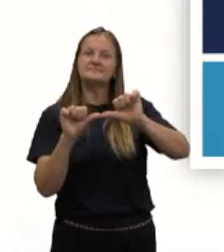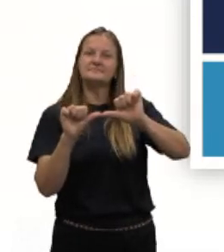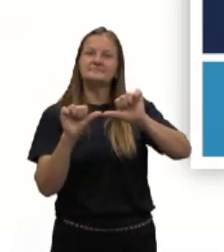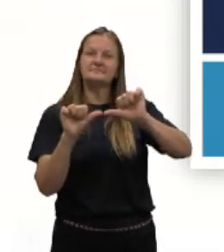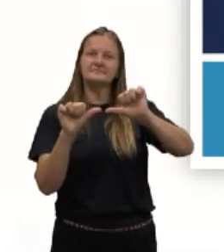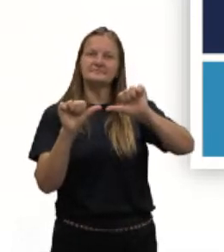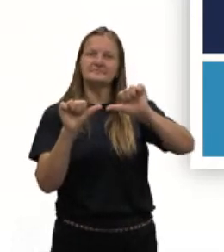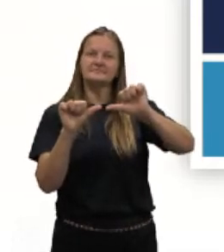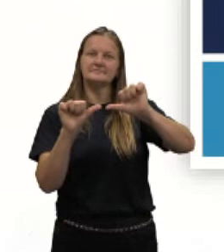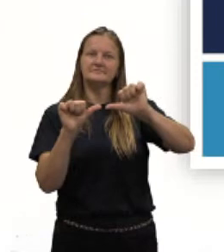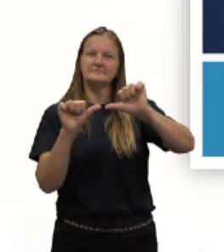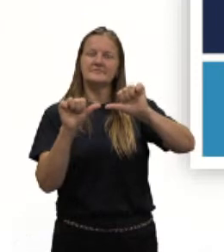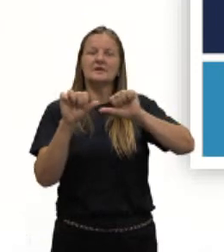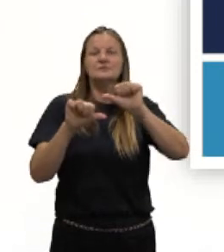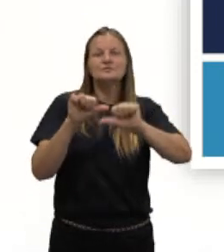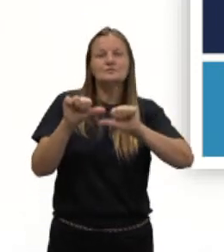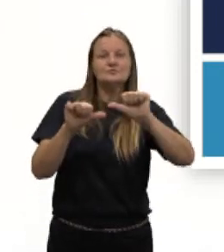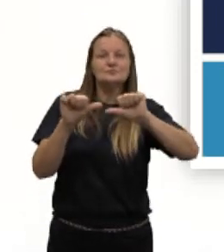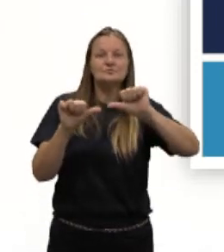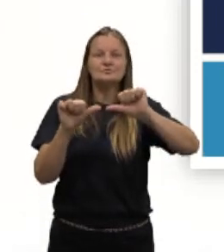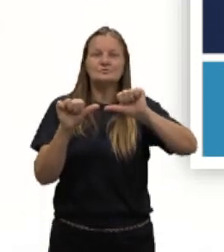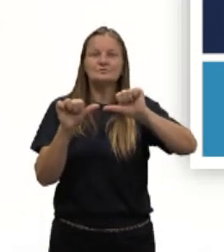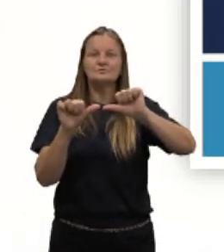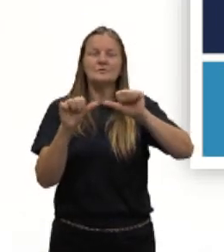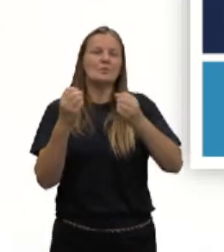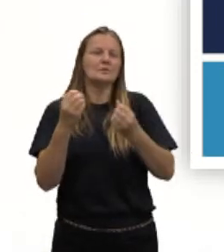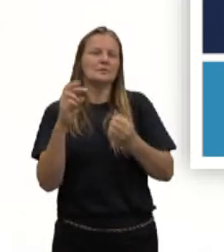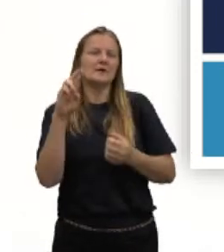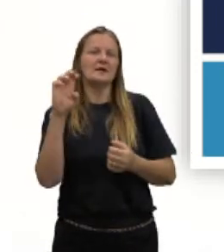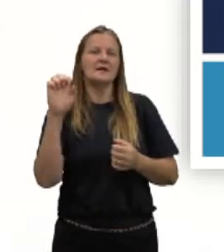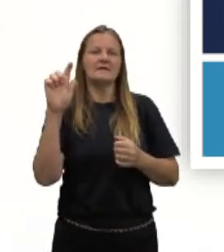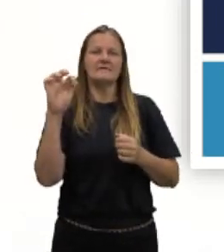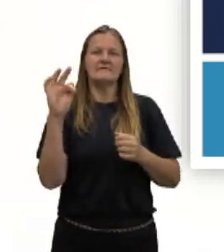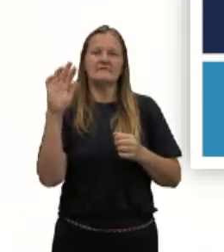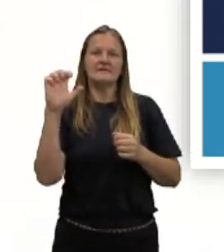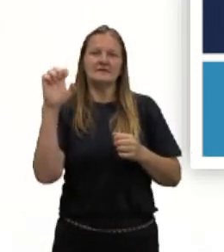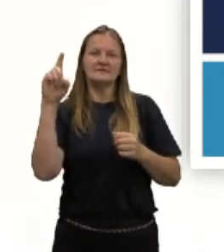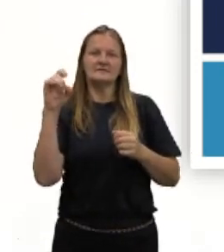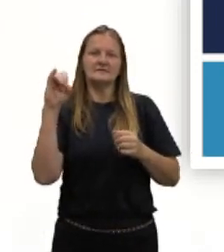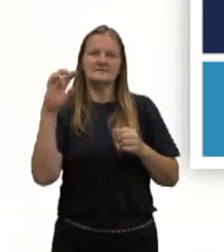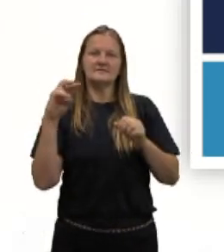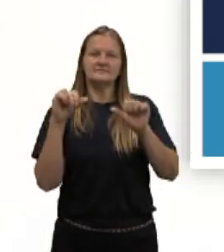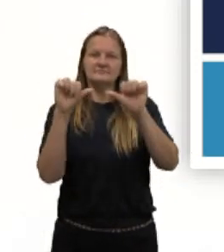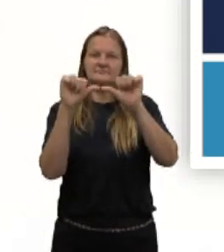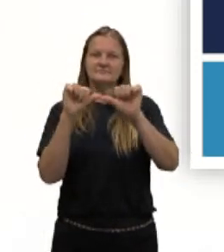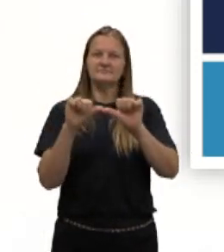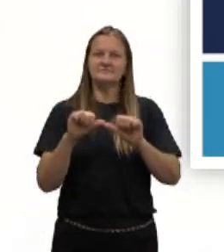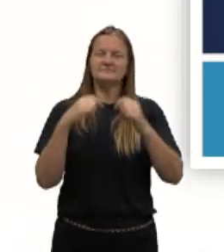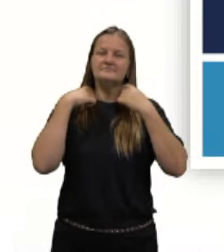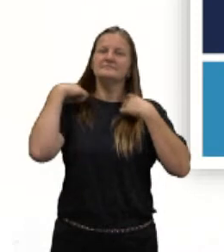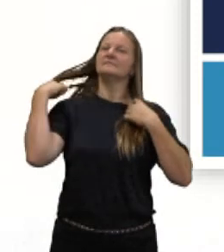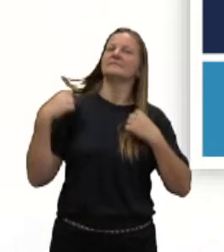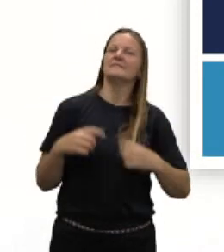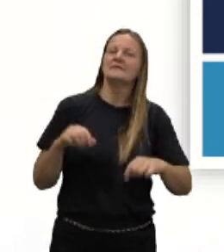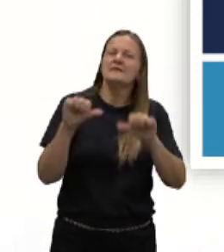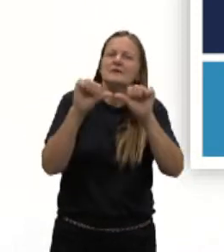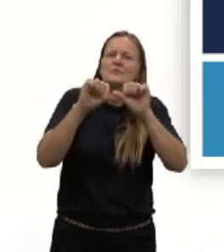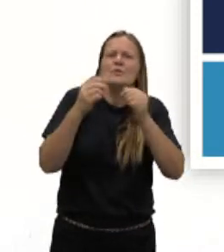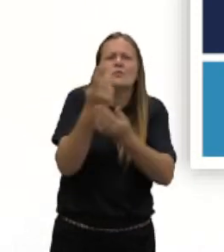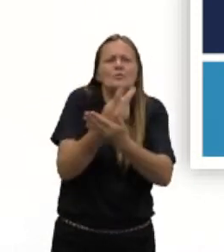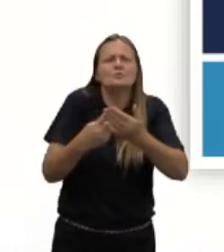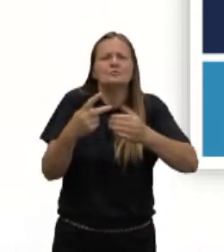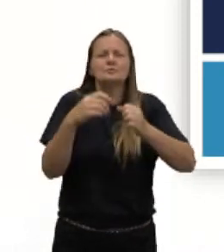ou seja, quando é que ela está reflexiva? Né? Quando uma linha passa sobre a figura ou